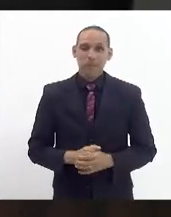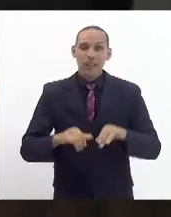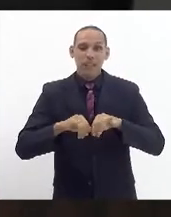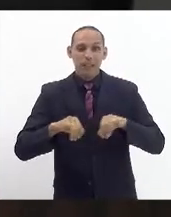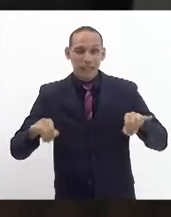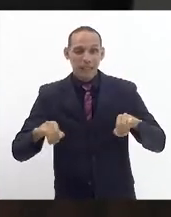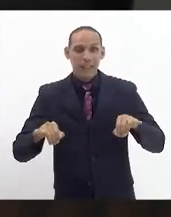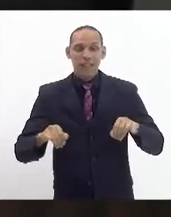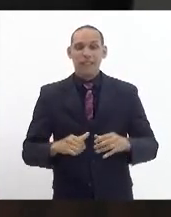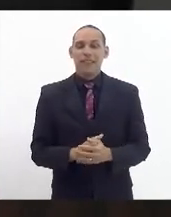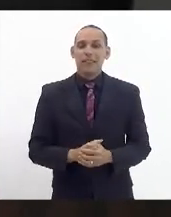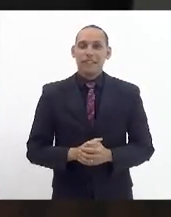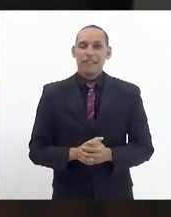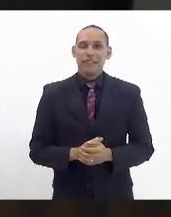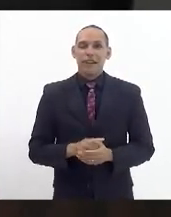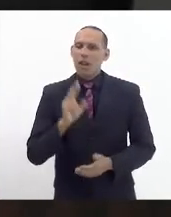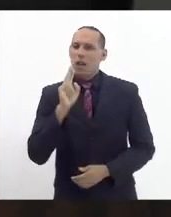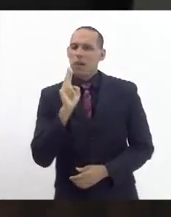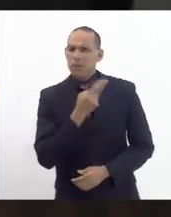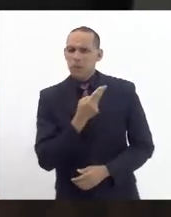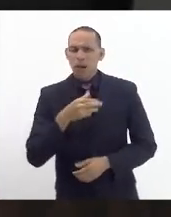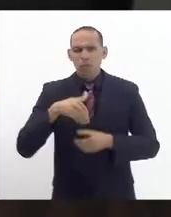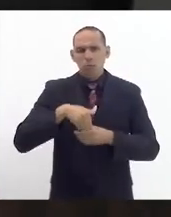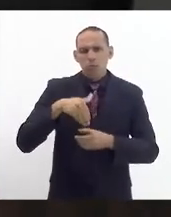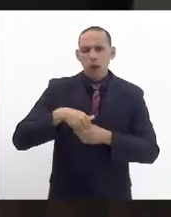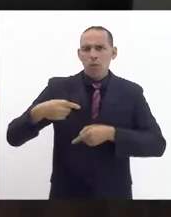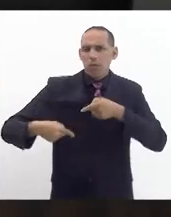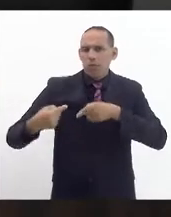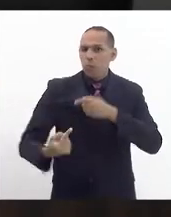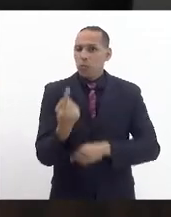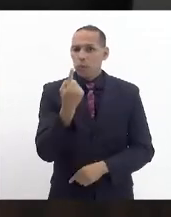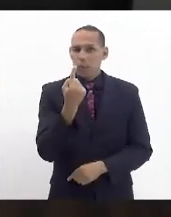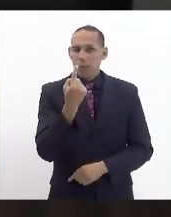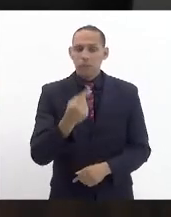Anuncio, em regime de urgência, em votação, em discussão única.